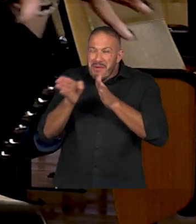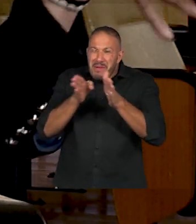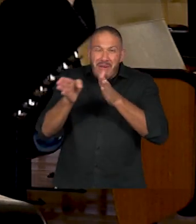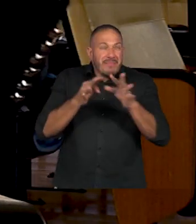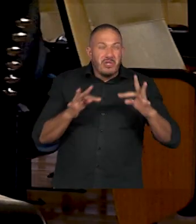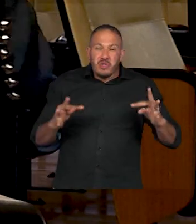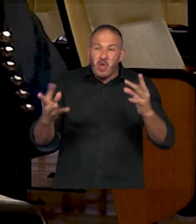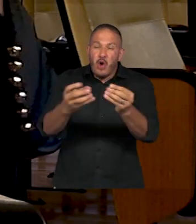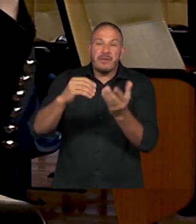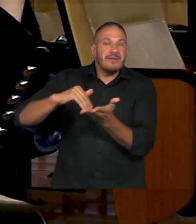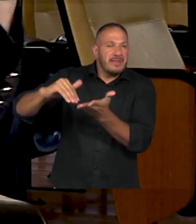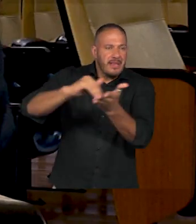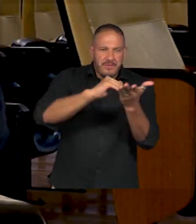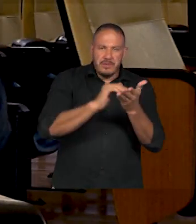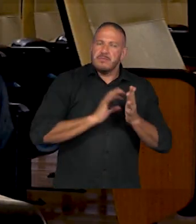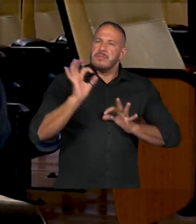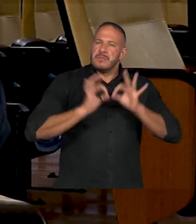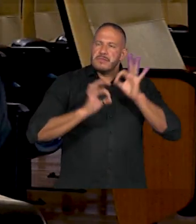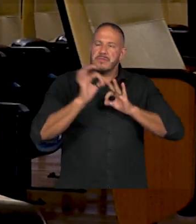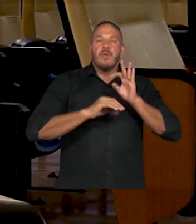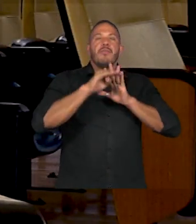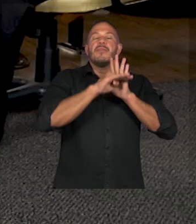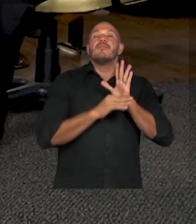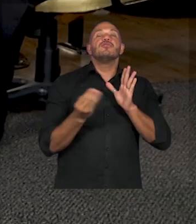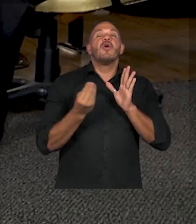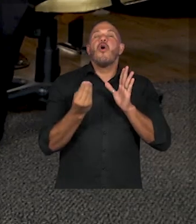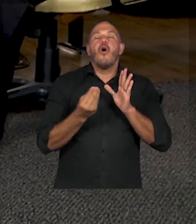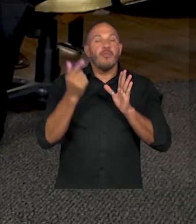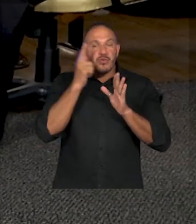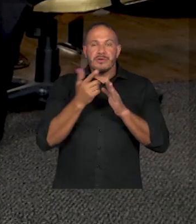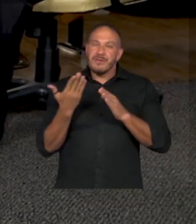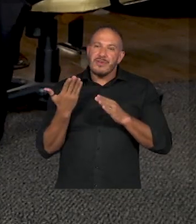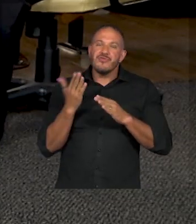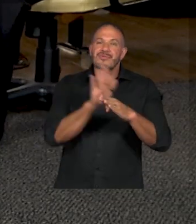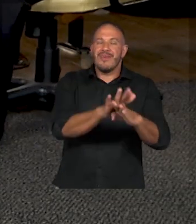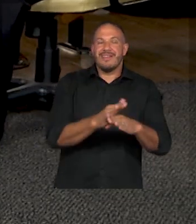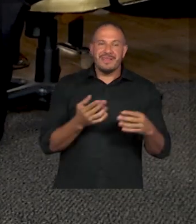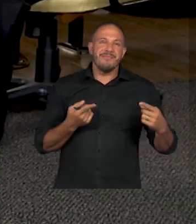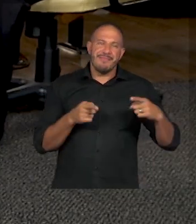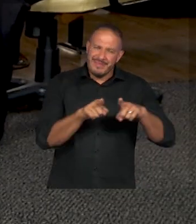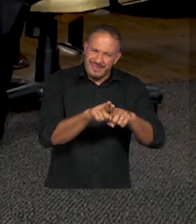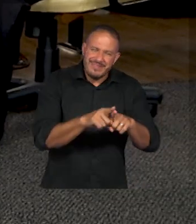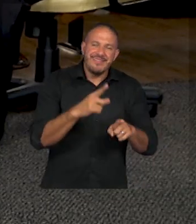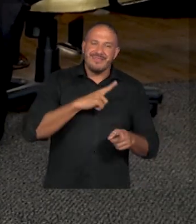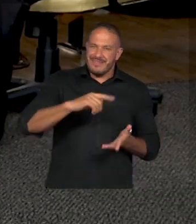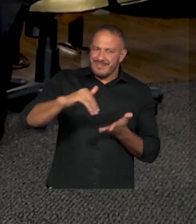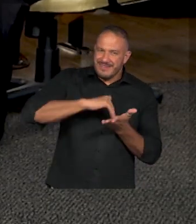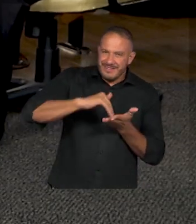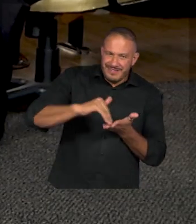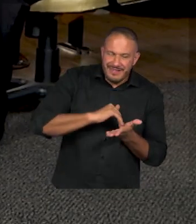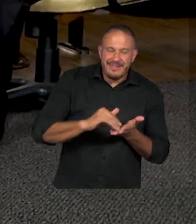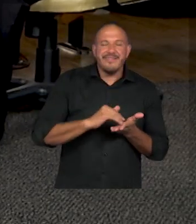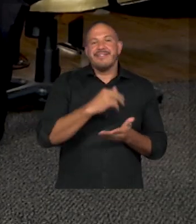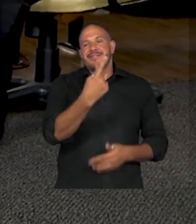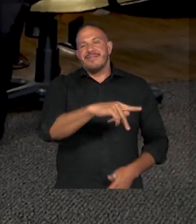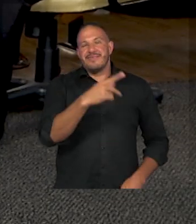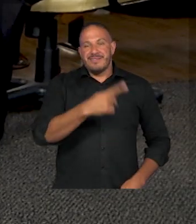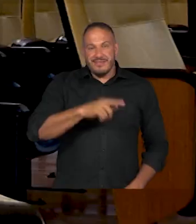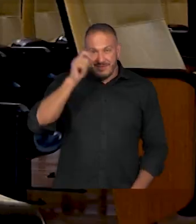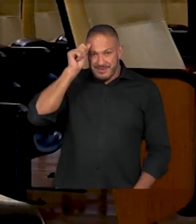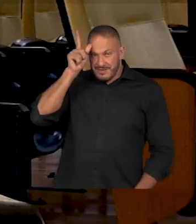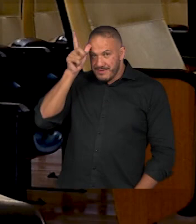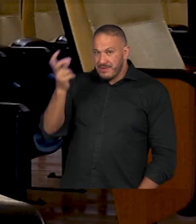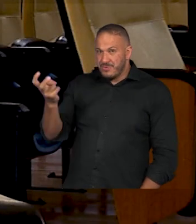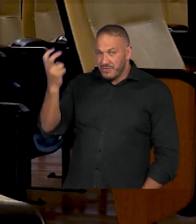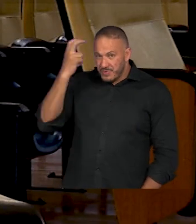secretarias, fizemos um plano de como poderia ajudar e uma parceria. Então, a gente tem parceria com a Secretaria da Cultura,